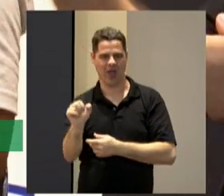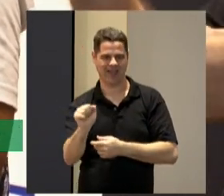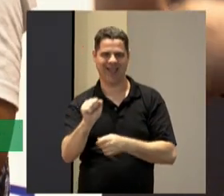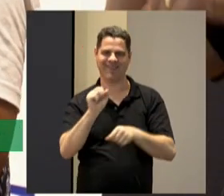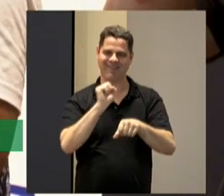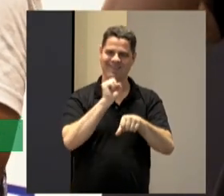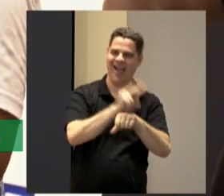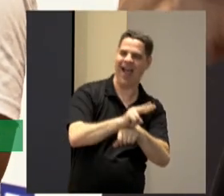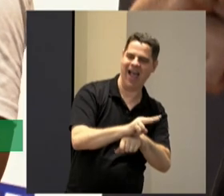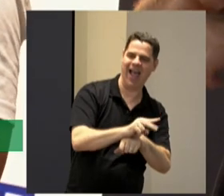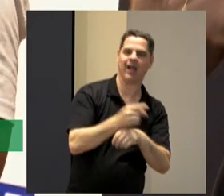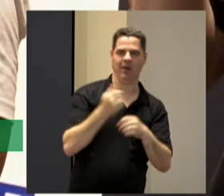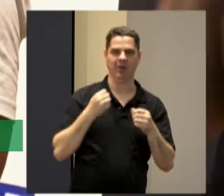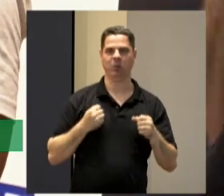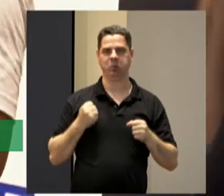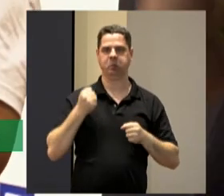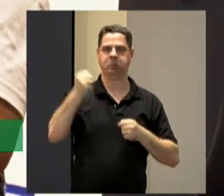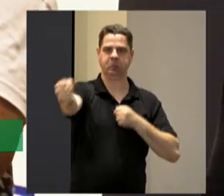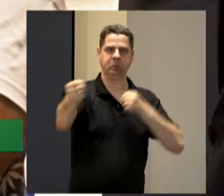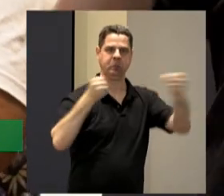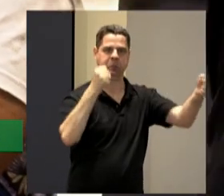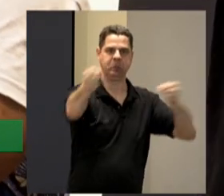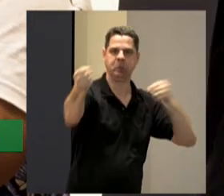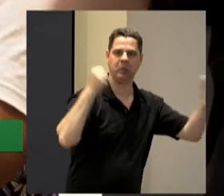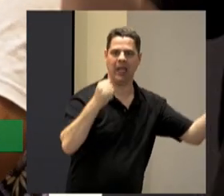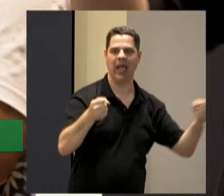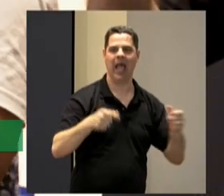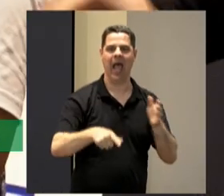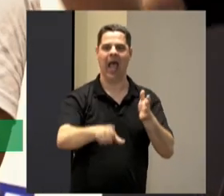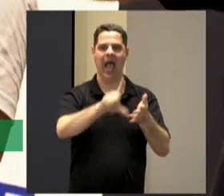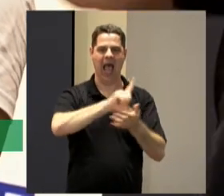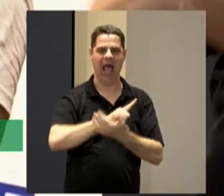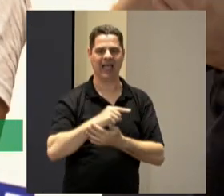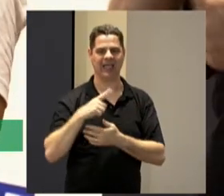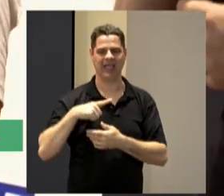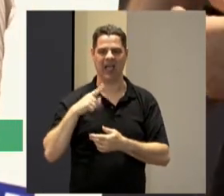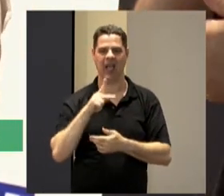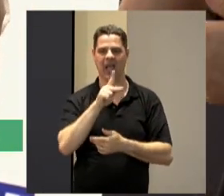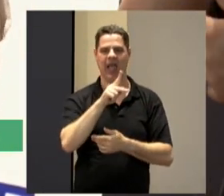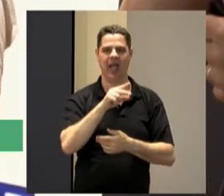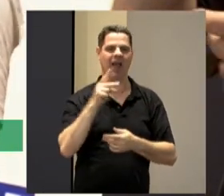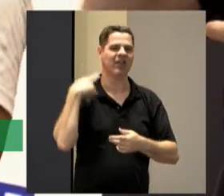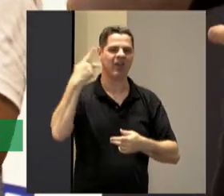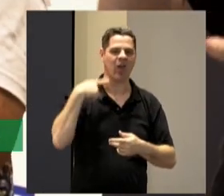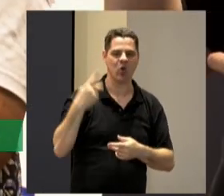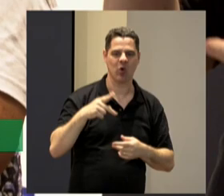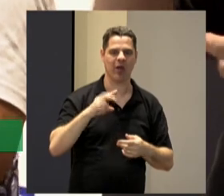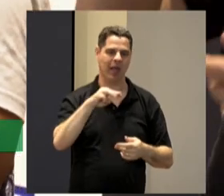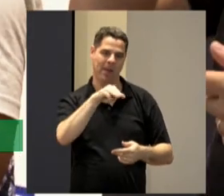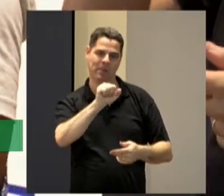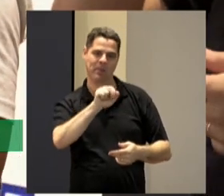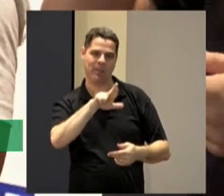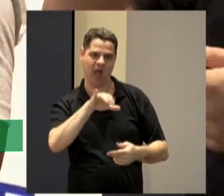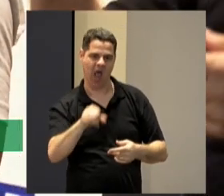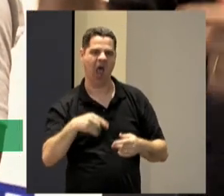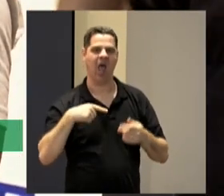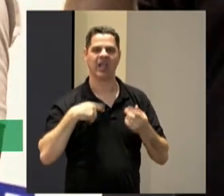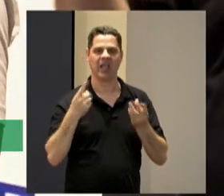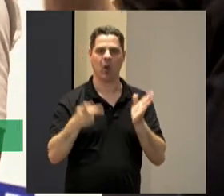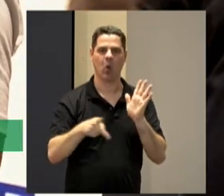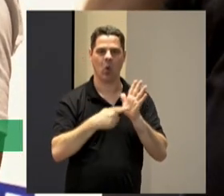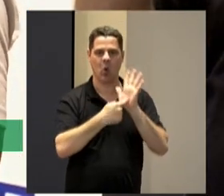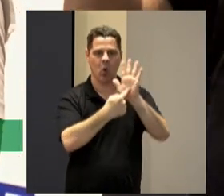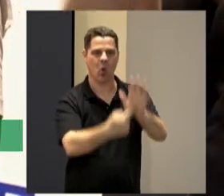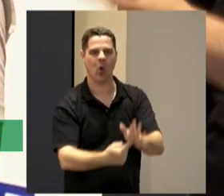população significativa para lá. Então, se antes eu e o Márcio e mais meia dúzia de pessoas tínhamos que falar de biologia,